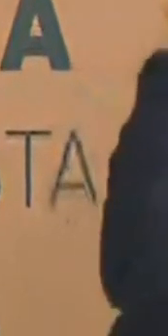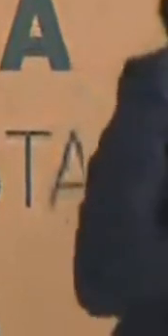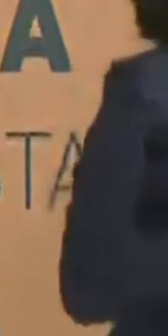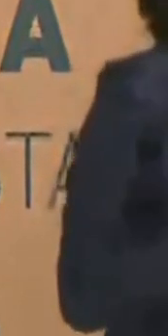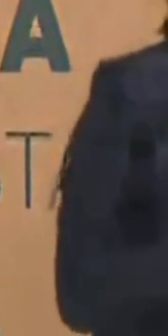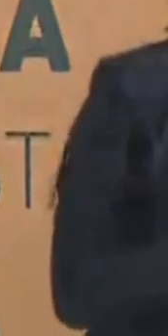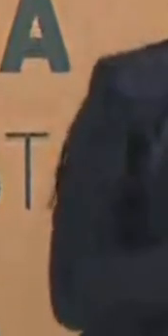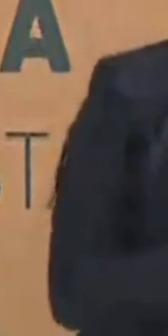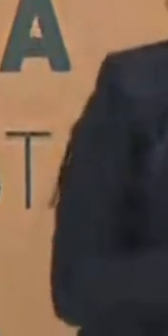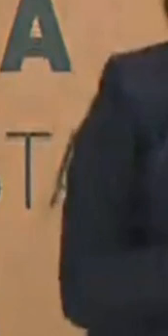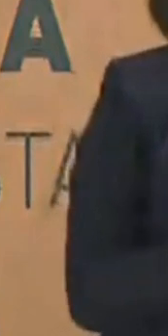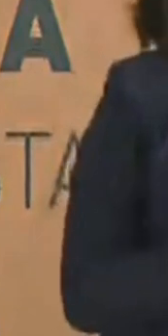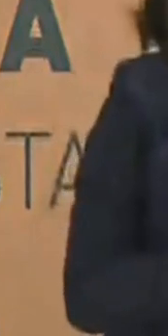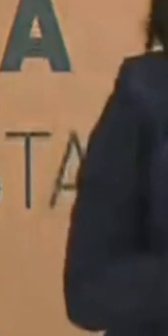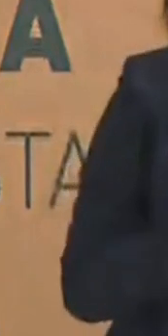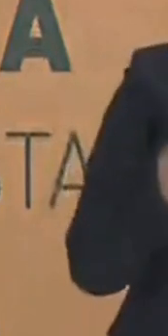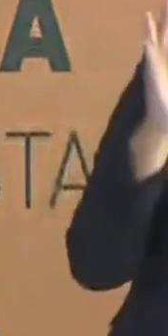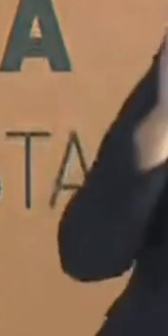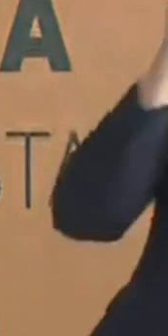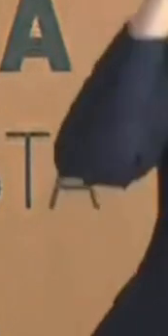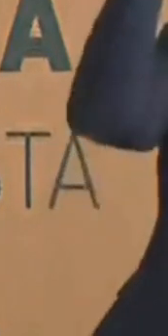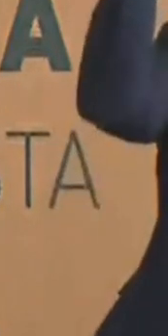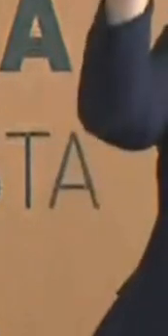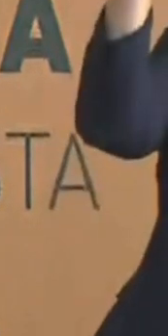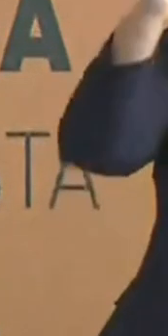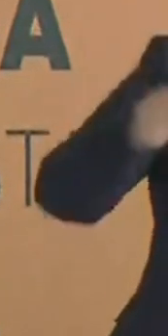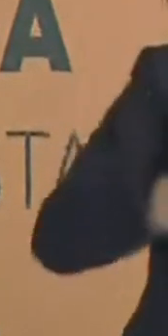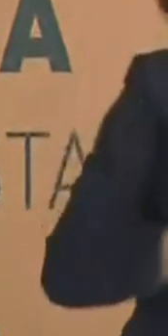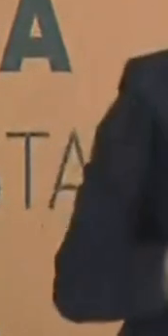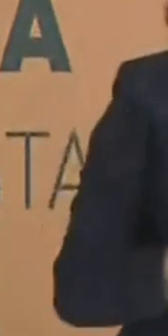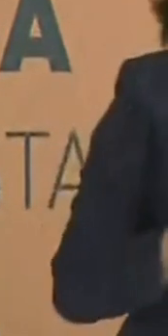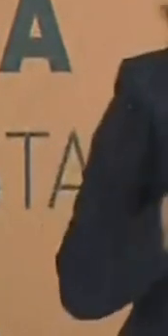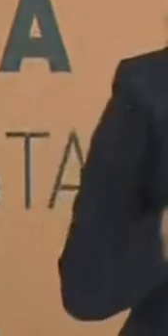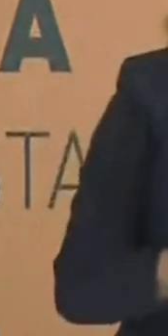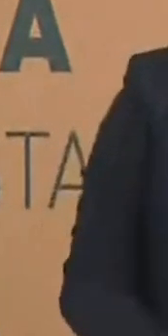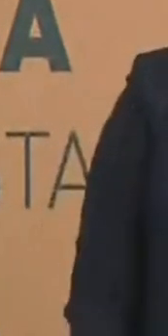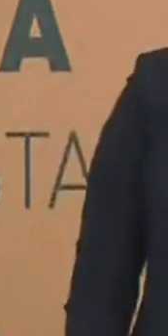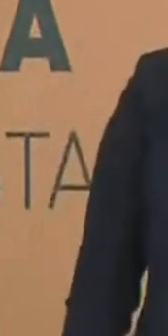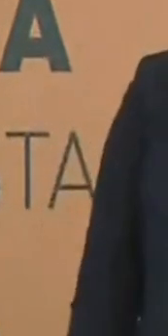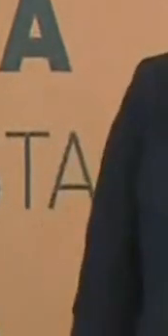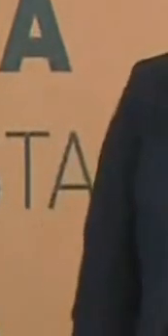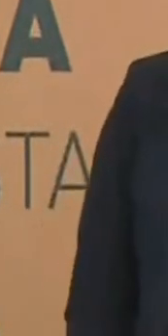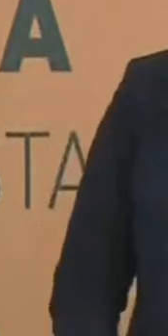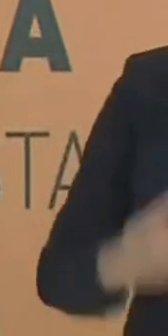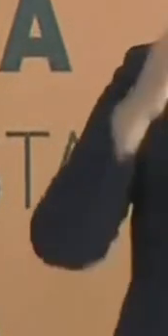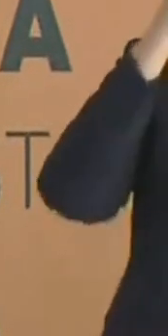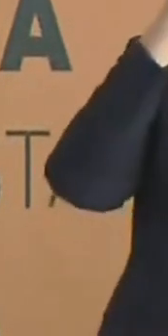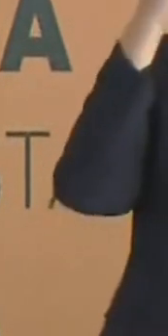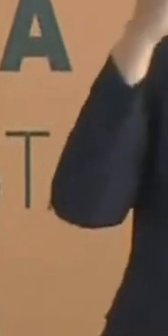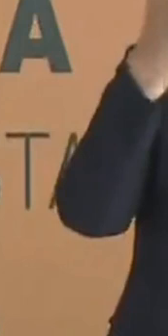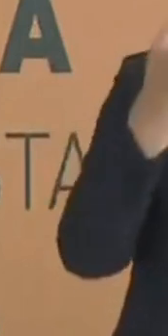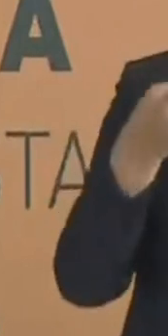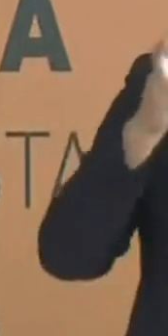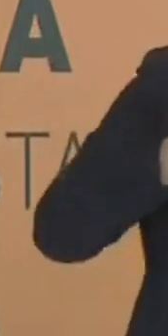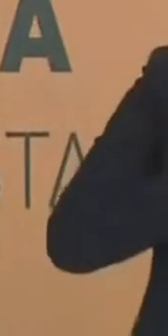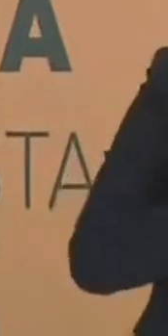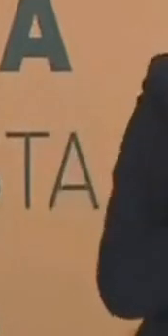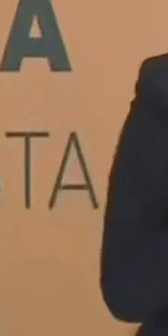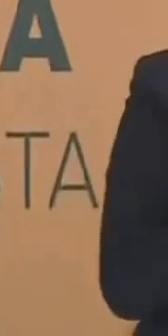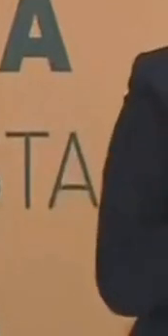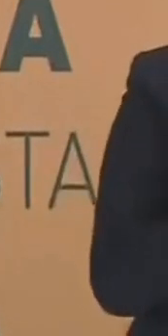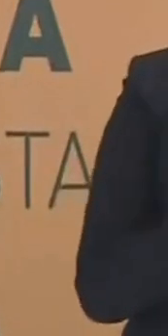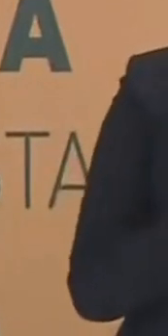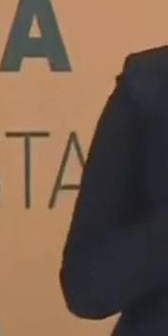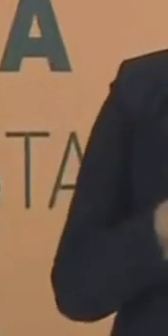eu. Lá na frente, se Deus quiser, você ocupará um dia a honrosa cadeira que